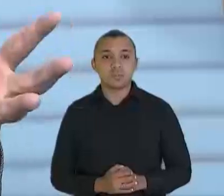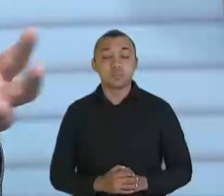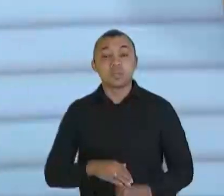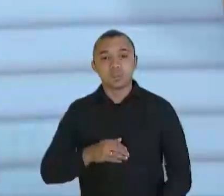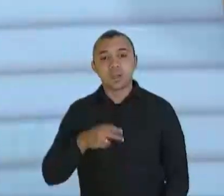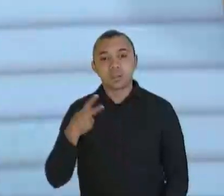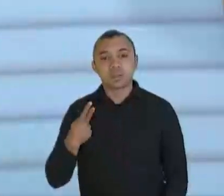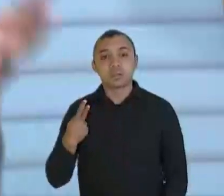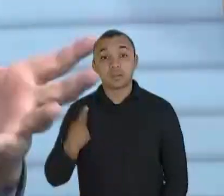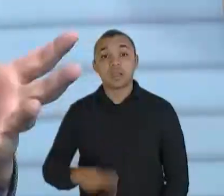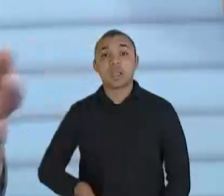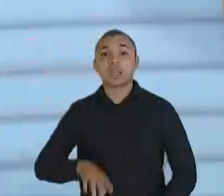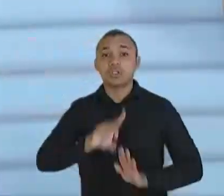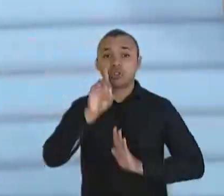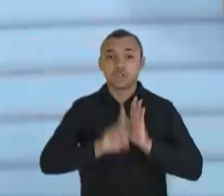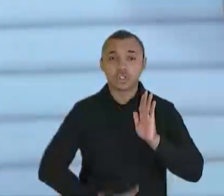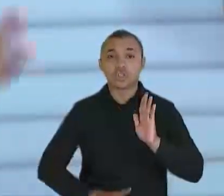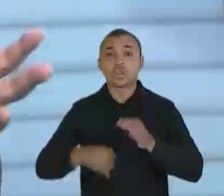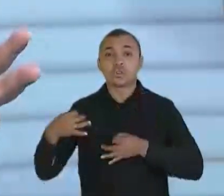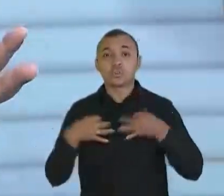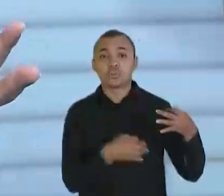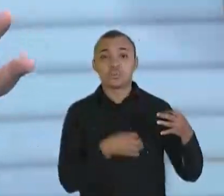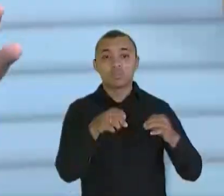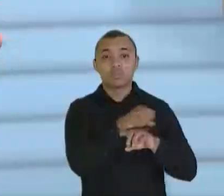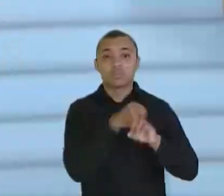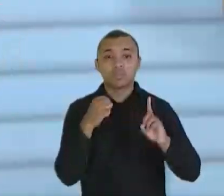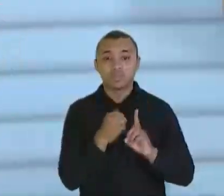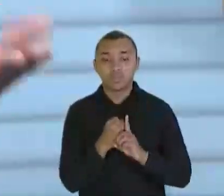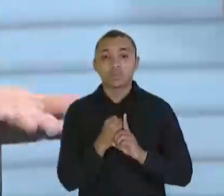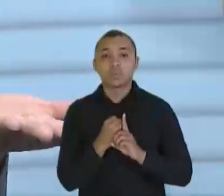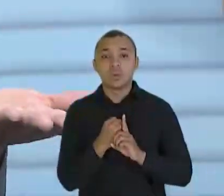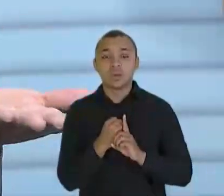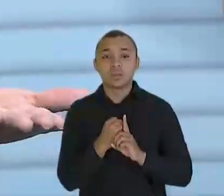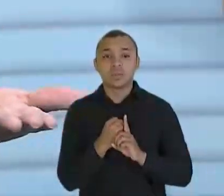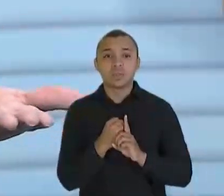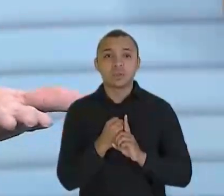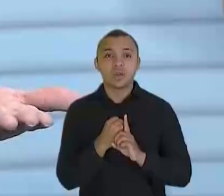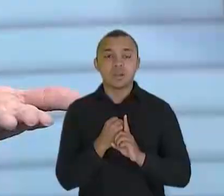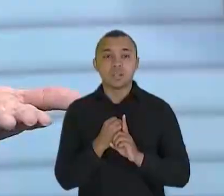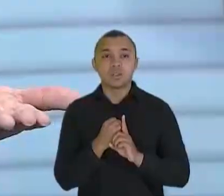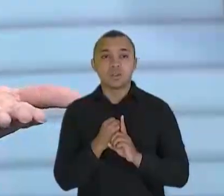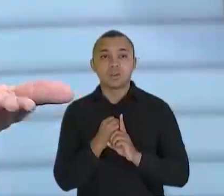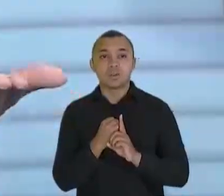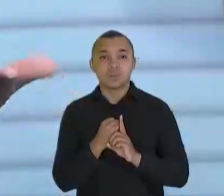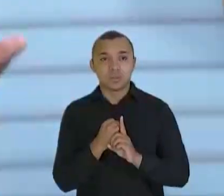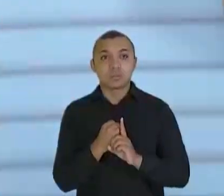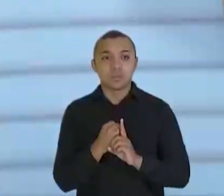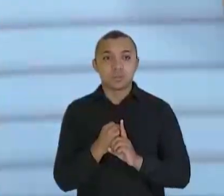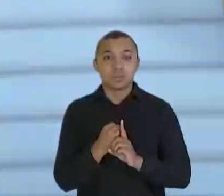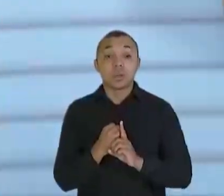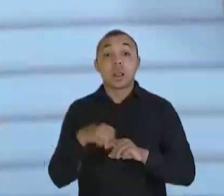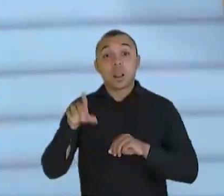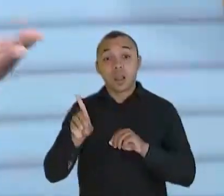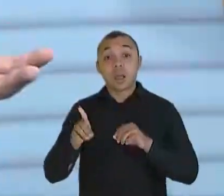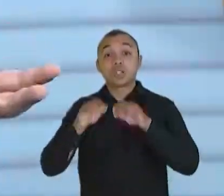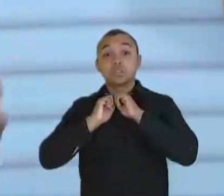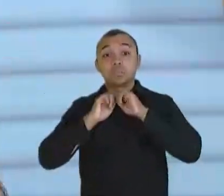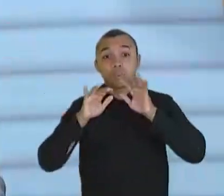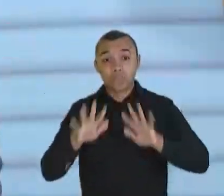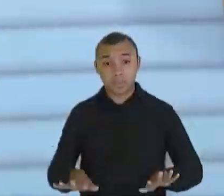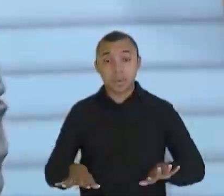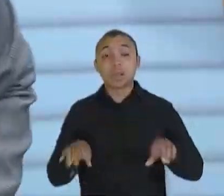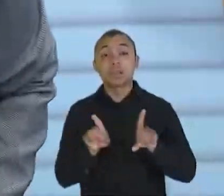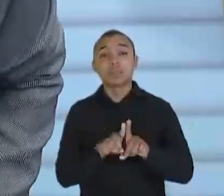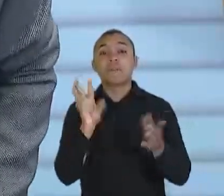direitos para todos, e que tenha justiça social, que tenha justiça ambiental. O que que a extrema-direita faz? Por que que ela cresce? Ela cresce, dentre outras